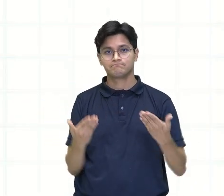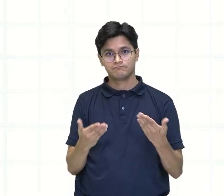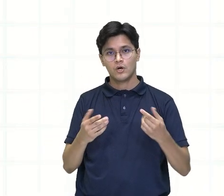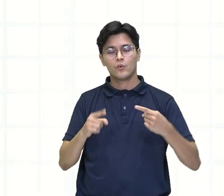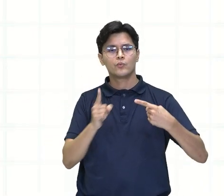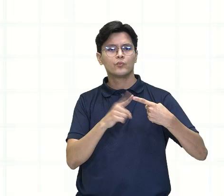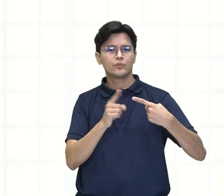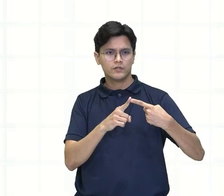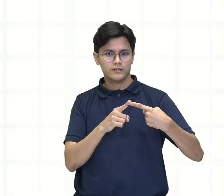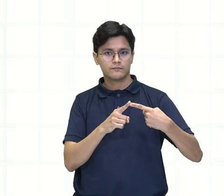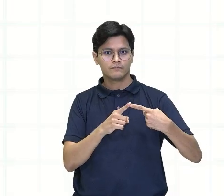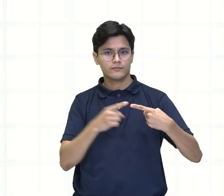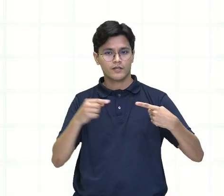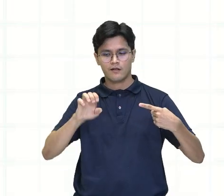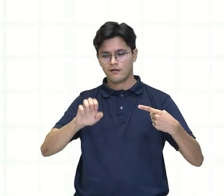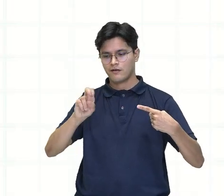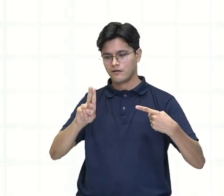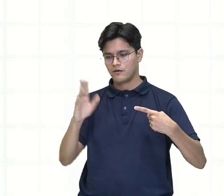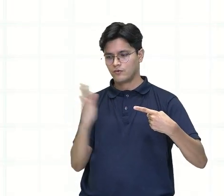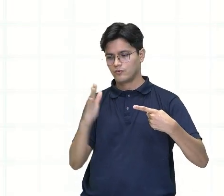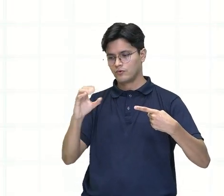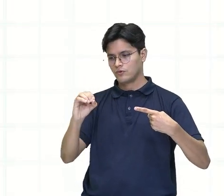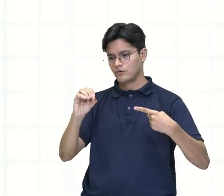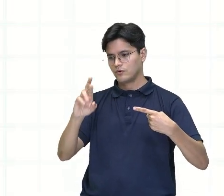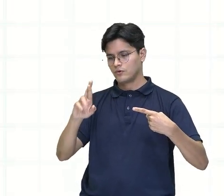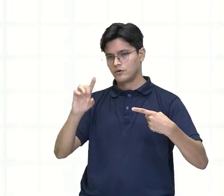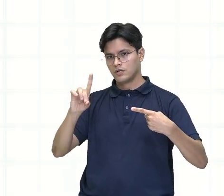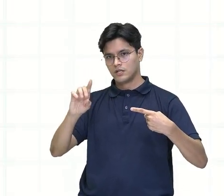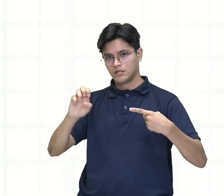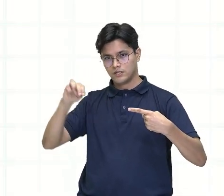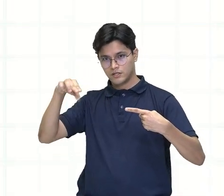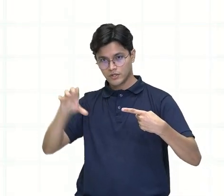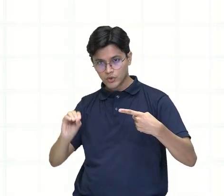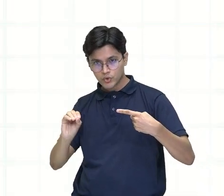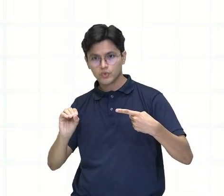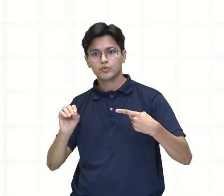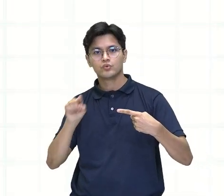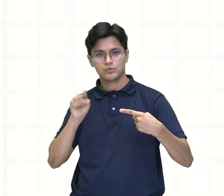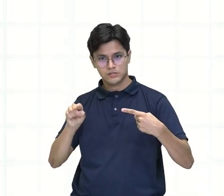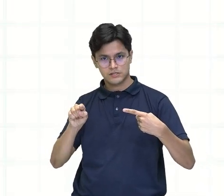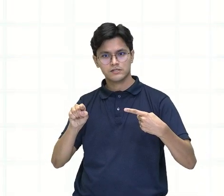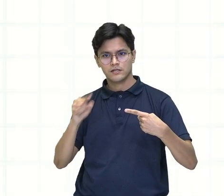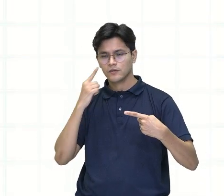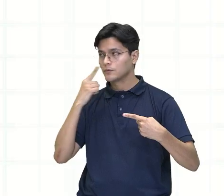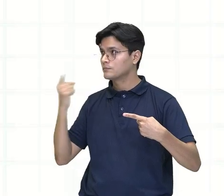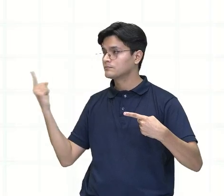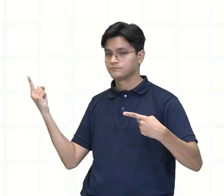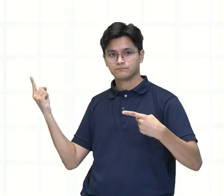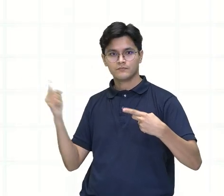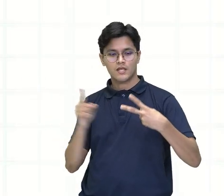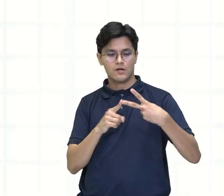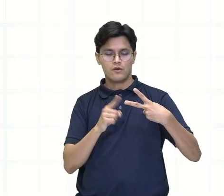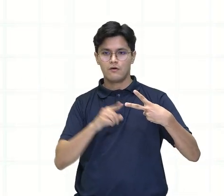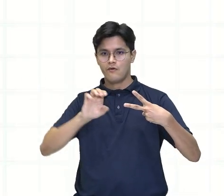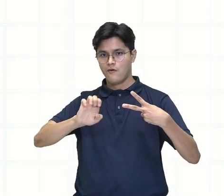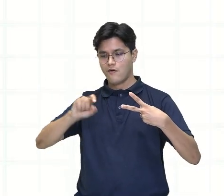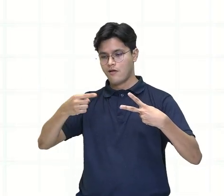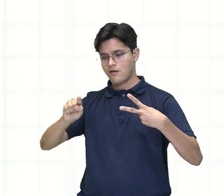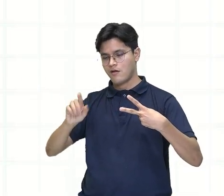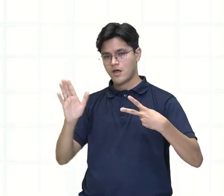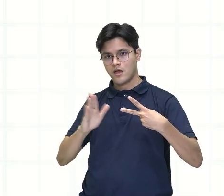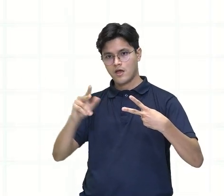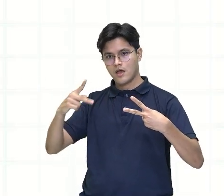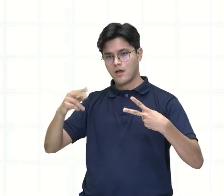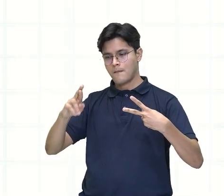aqui, eu ordeno, certo? Que você se retire daqui, é preciso que você se